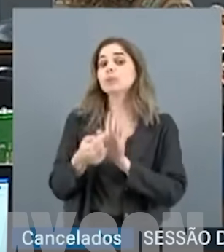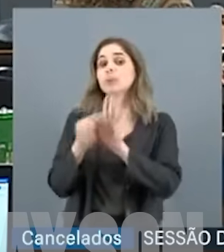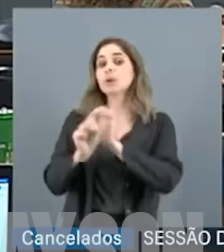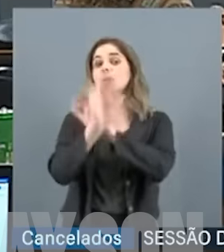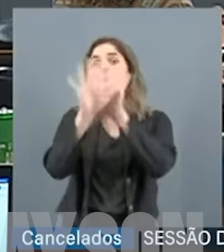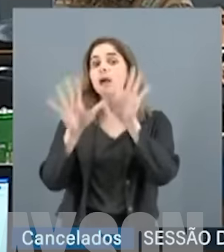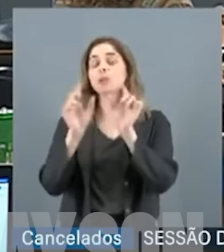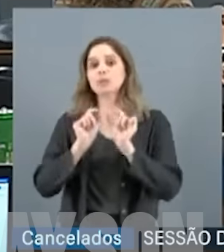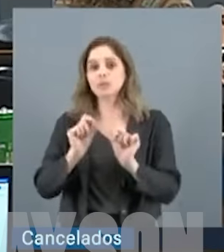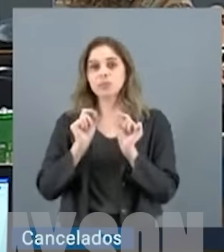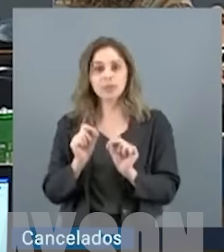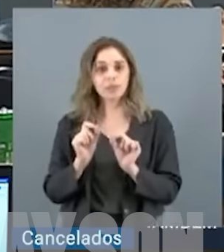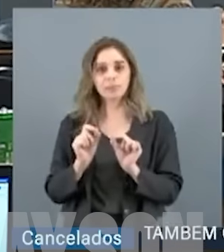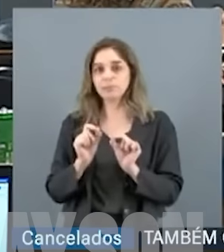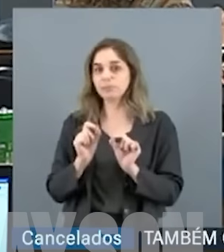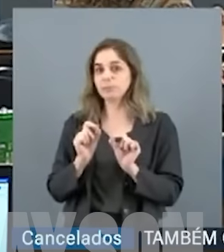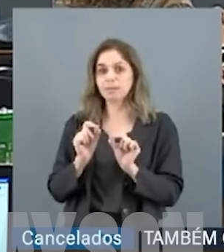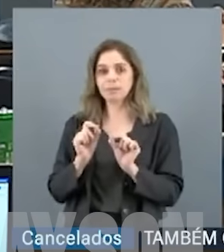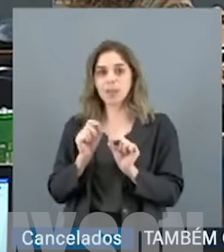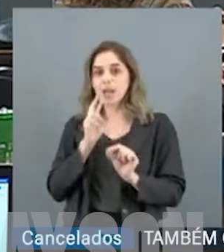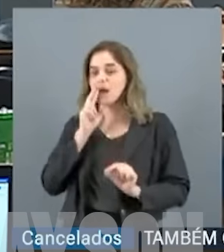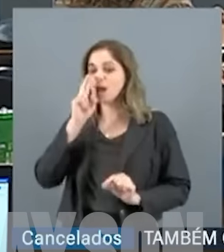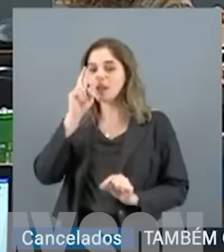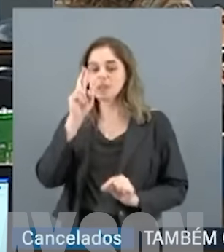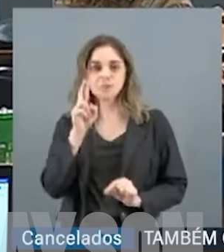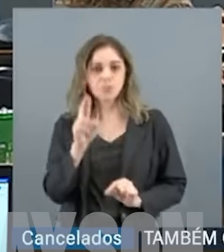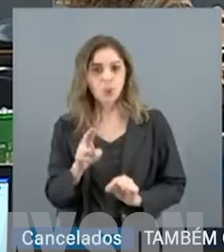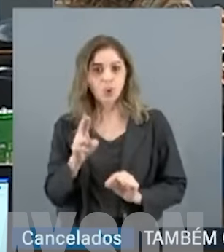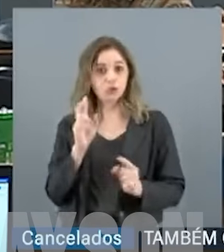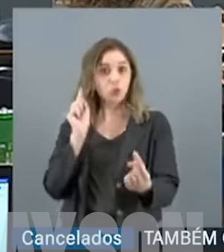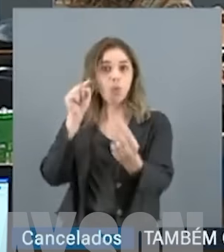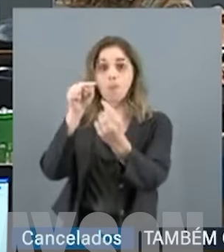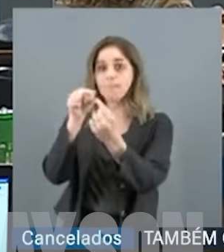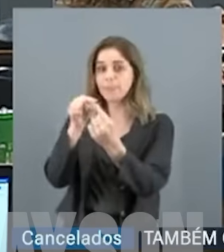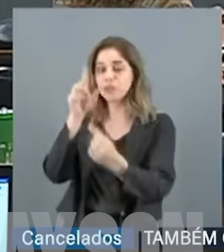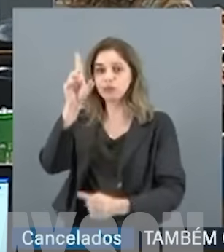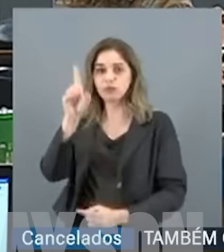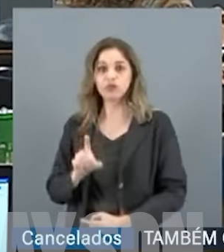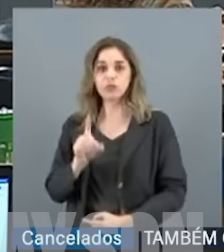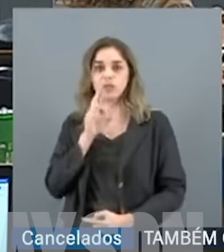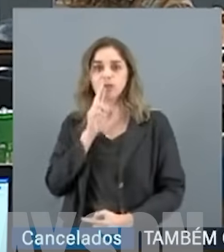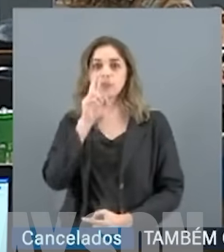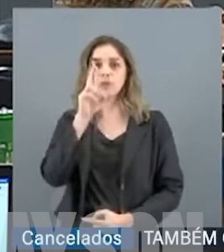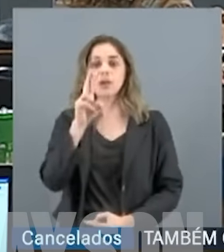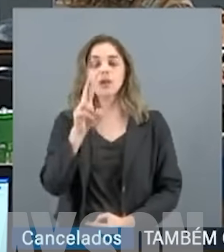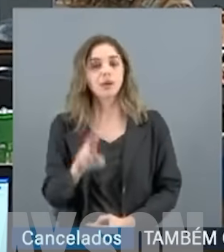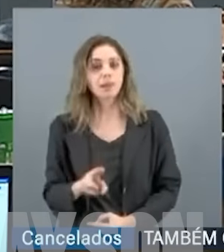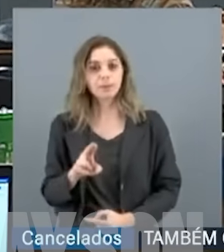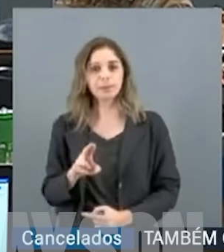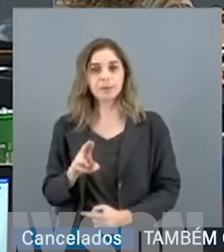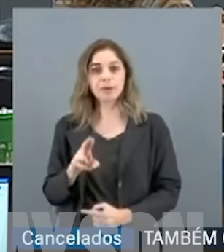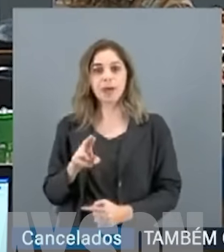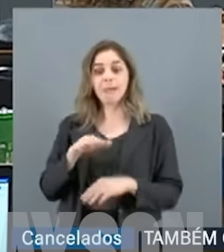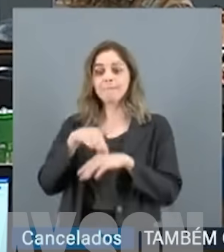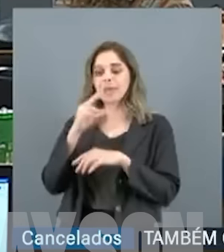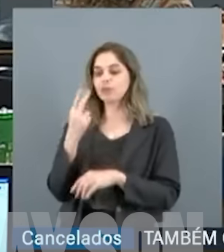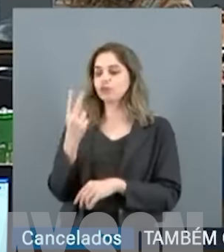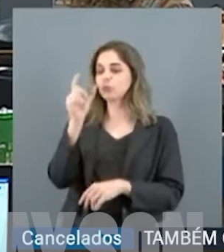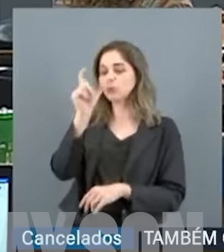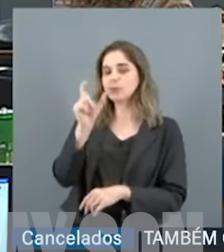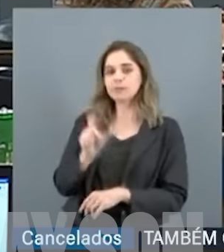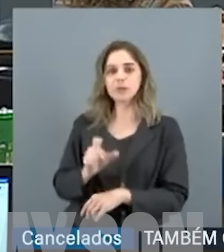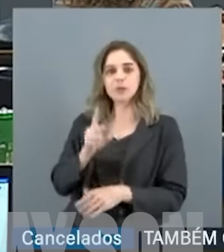não sendo a palavra dada com essa finalidade direito e resposta há mais de dois oradores na mesma sessão no caso